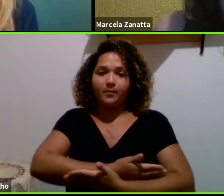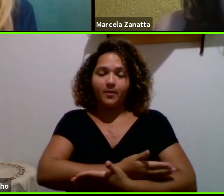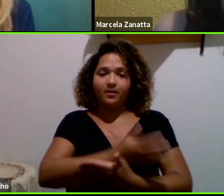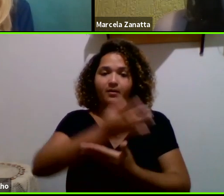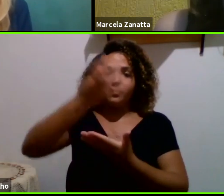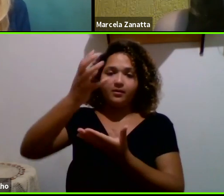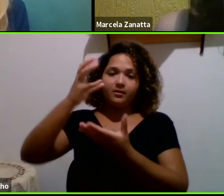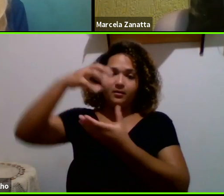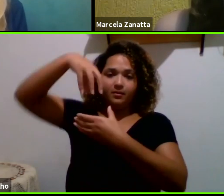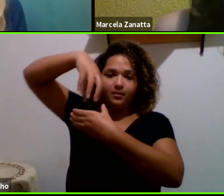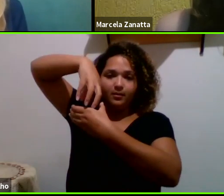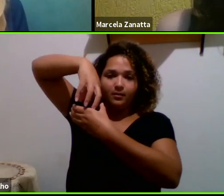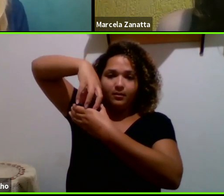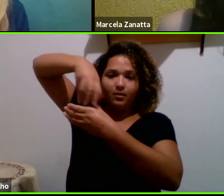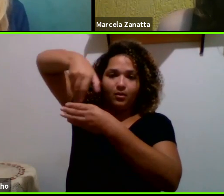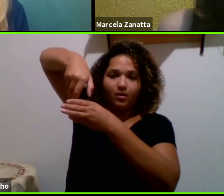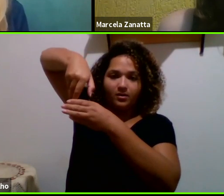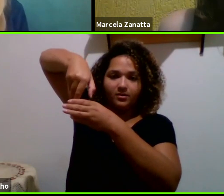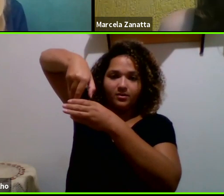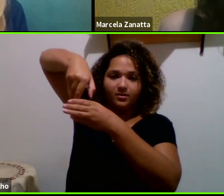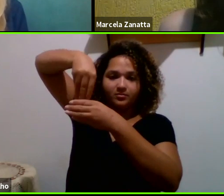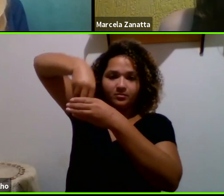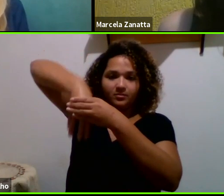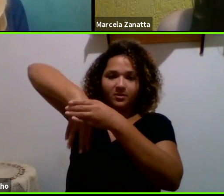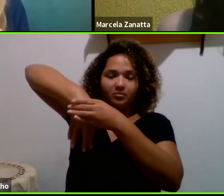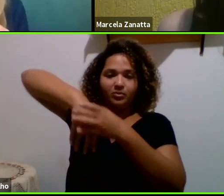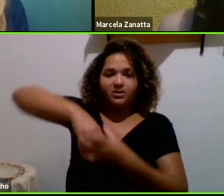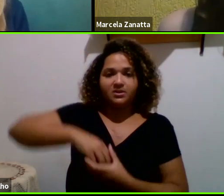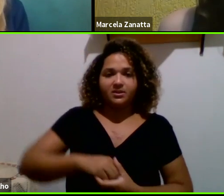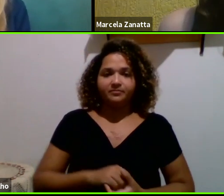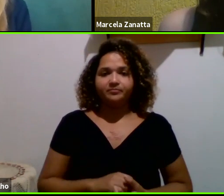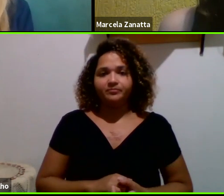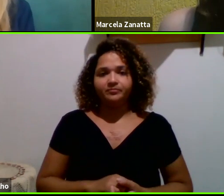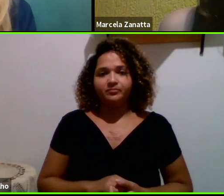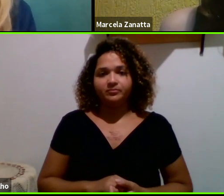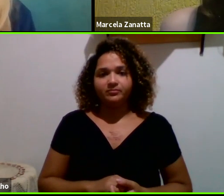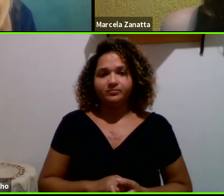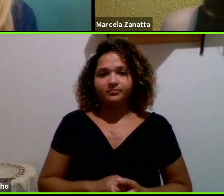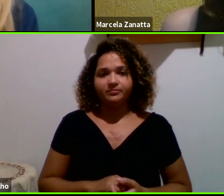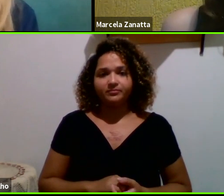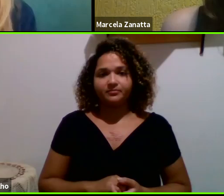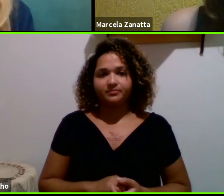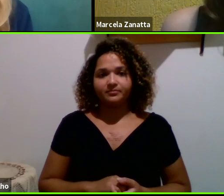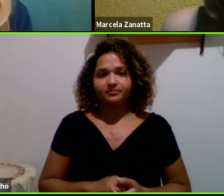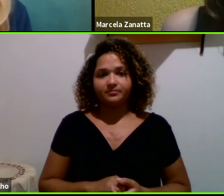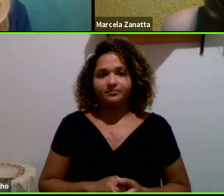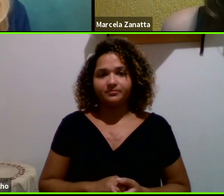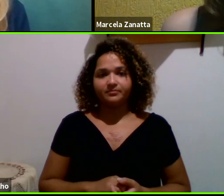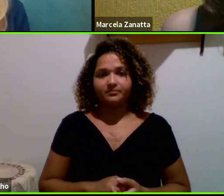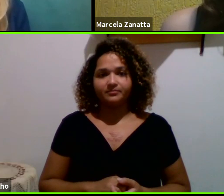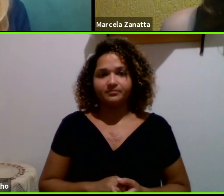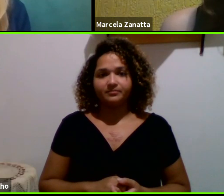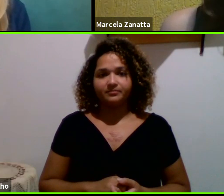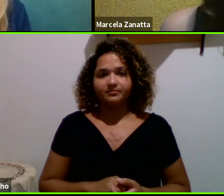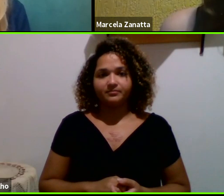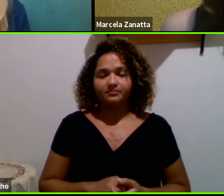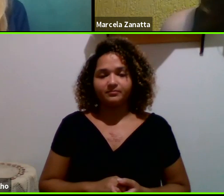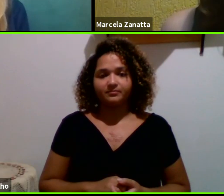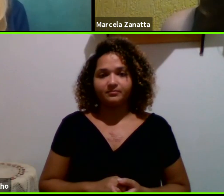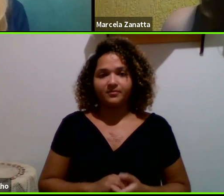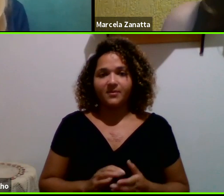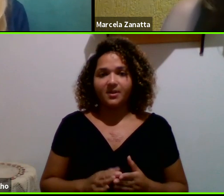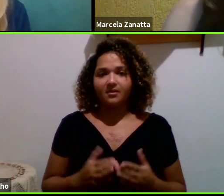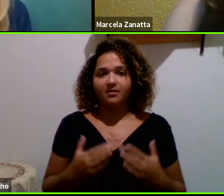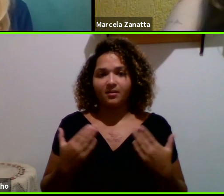dos estreitos da bacia. Ele busca o maior estreito da pelve materna. Então,